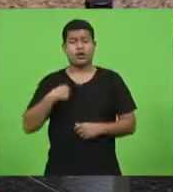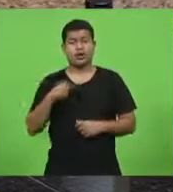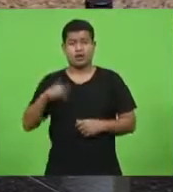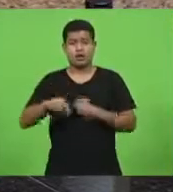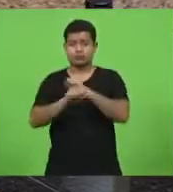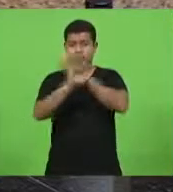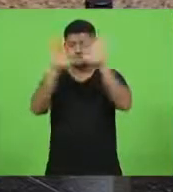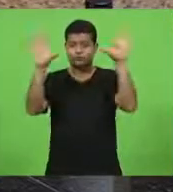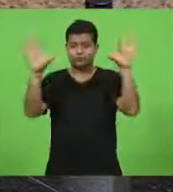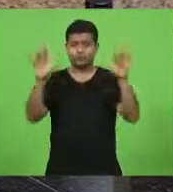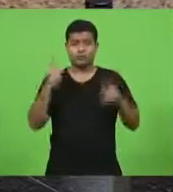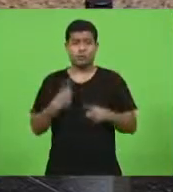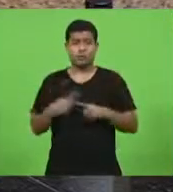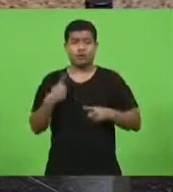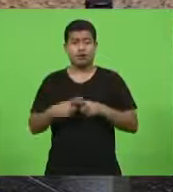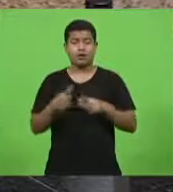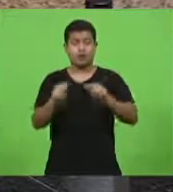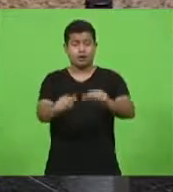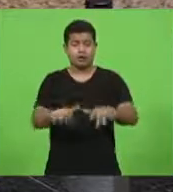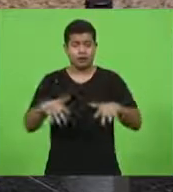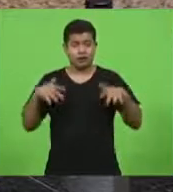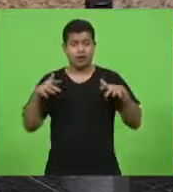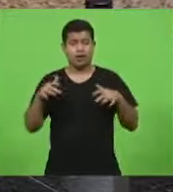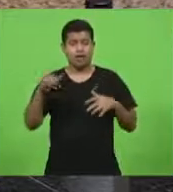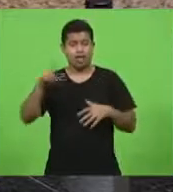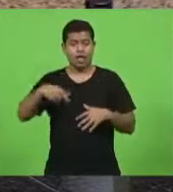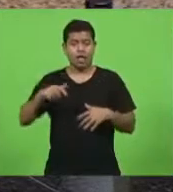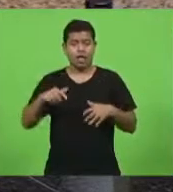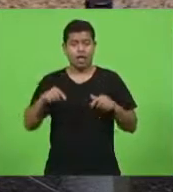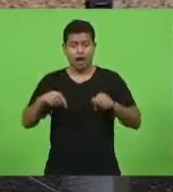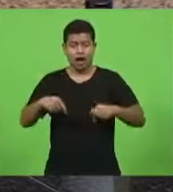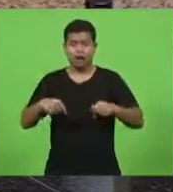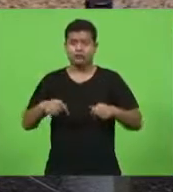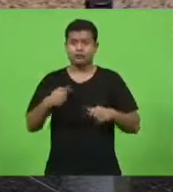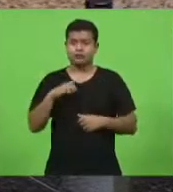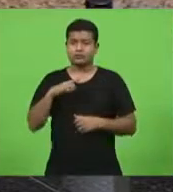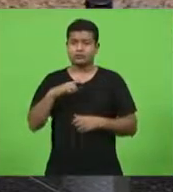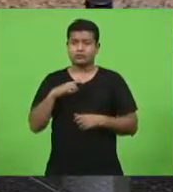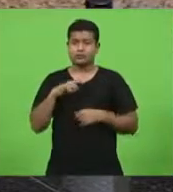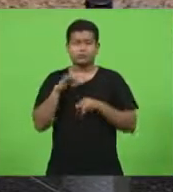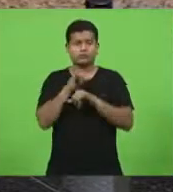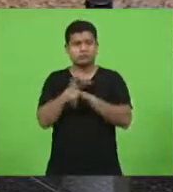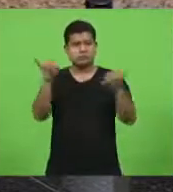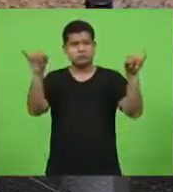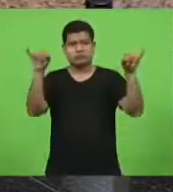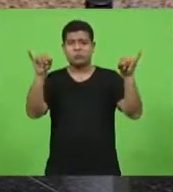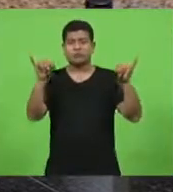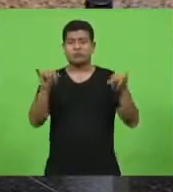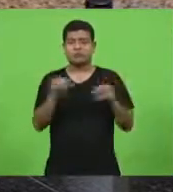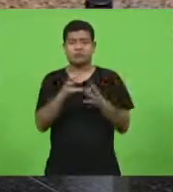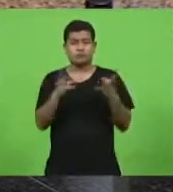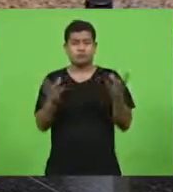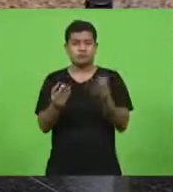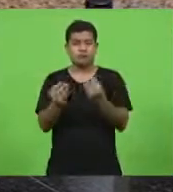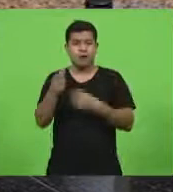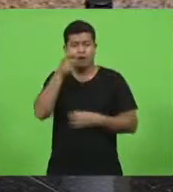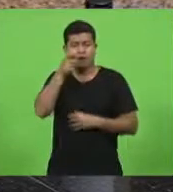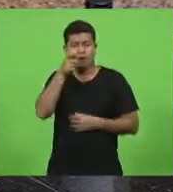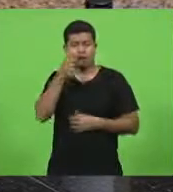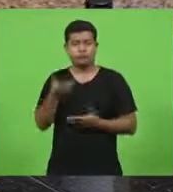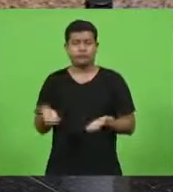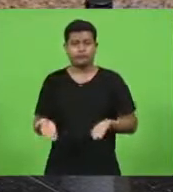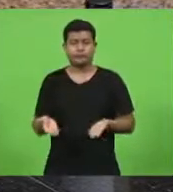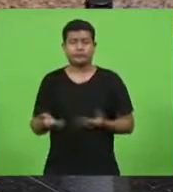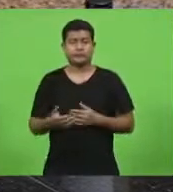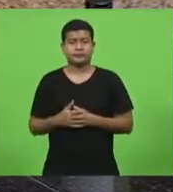muito maior, porque a sessão plenária aqui dentro, aqui, ela tem uma amplitude maior. E por que que eu digo que nós precisamos dessa